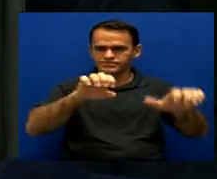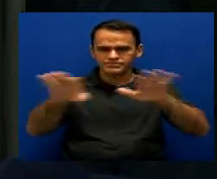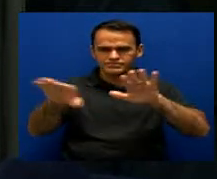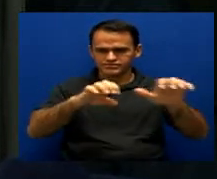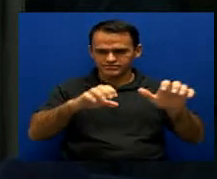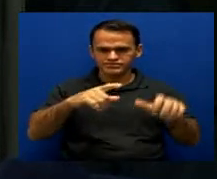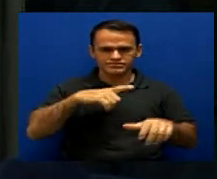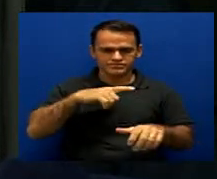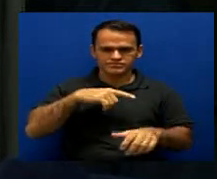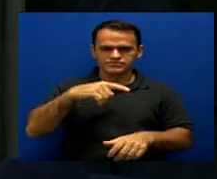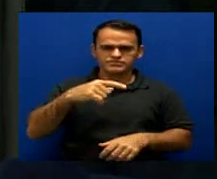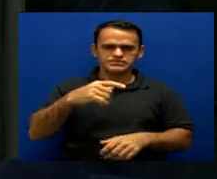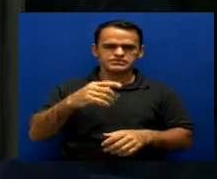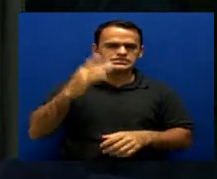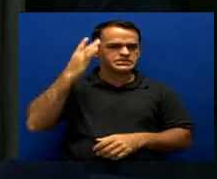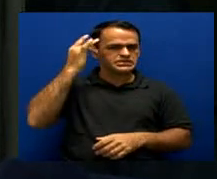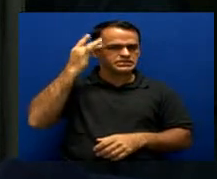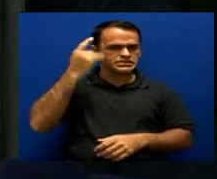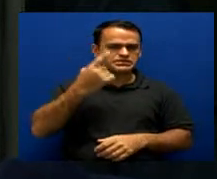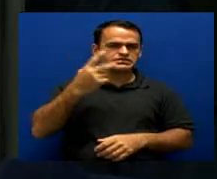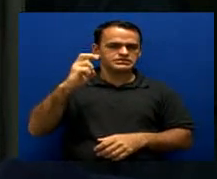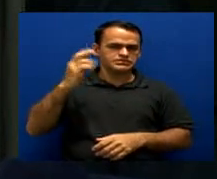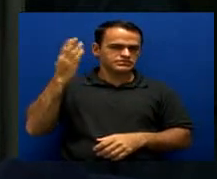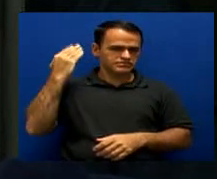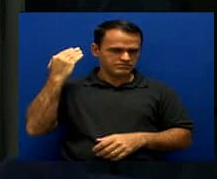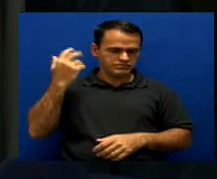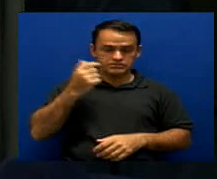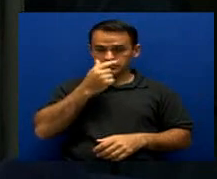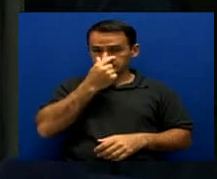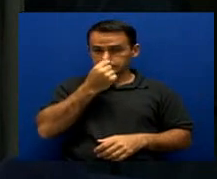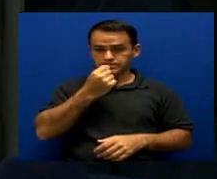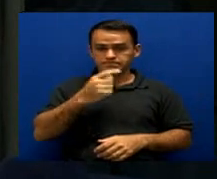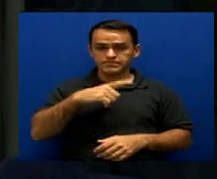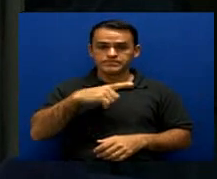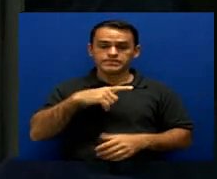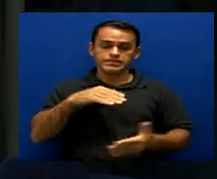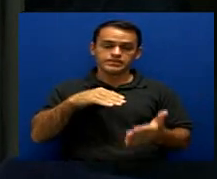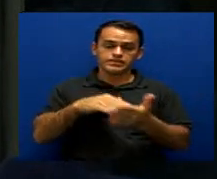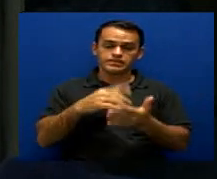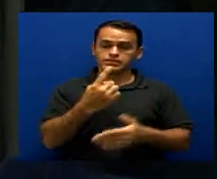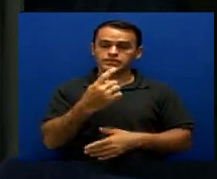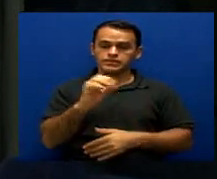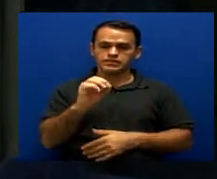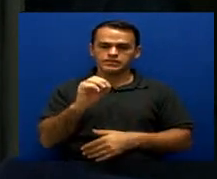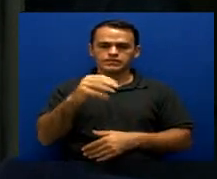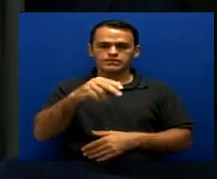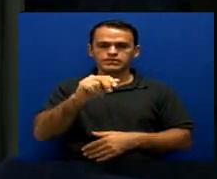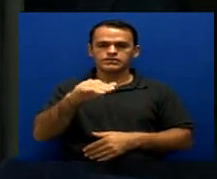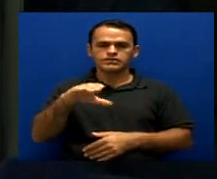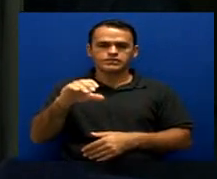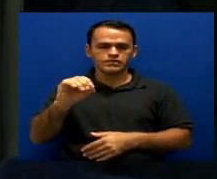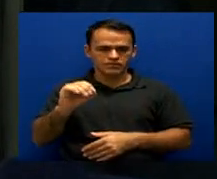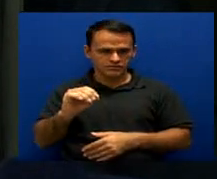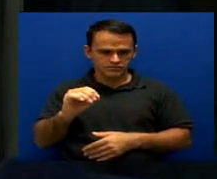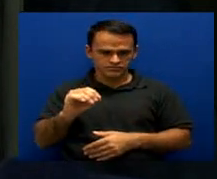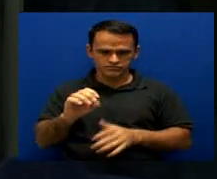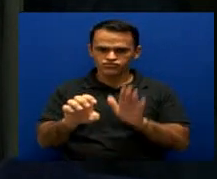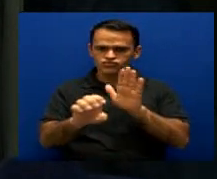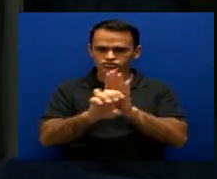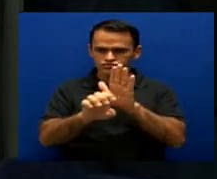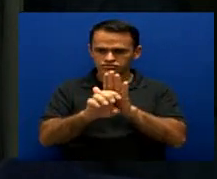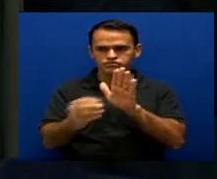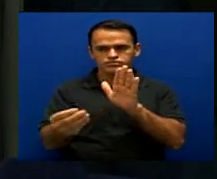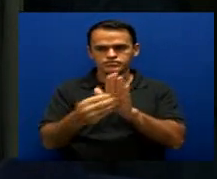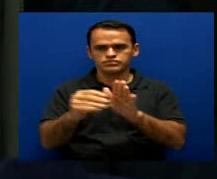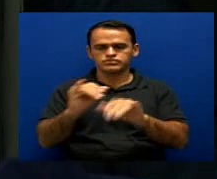que saiu há 15 dias e agora a gente tem até 10 de maio para tratar com as atas publicadas